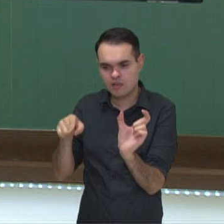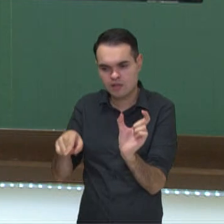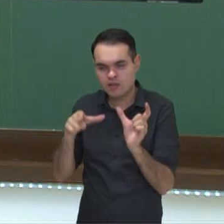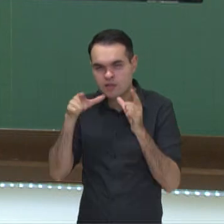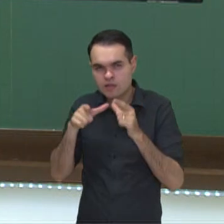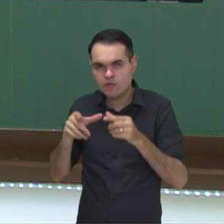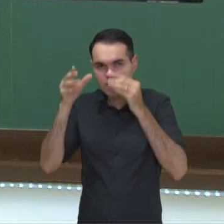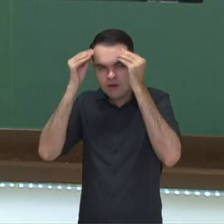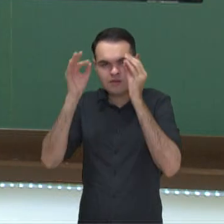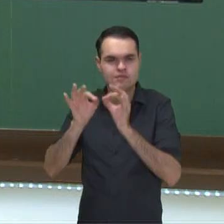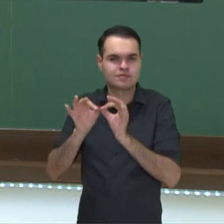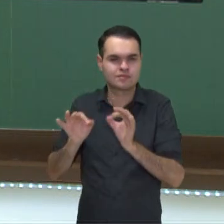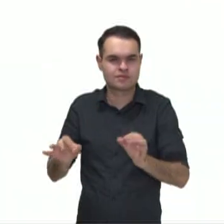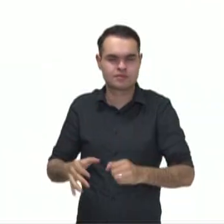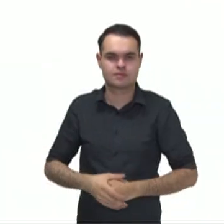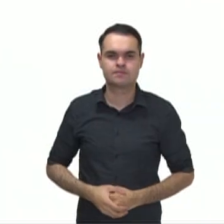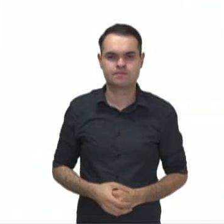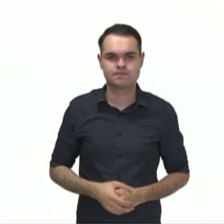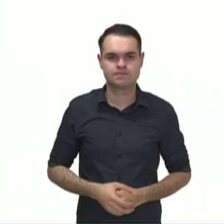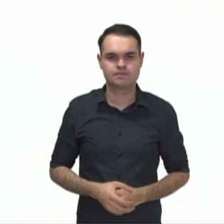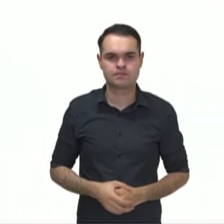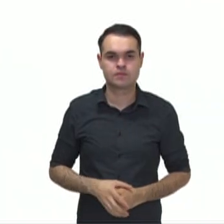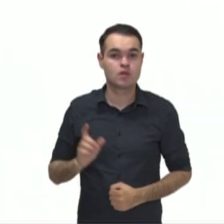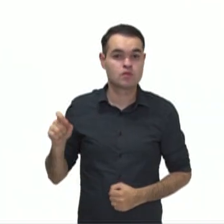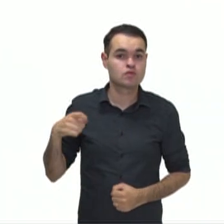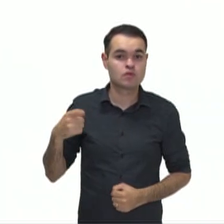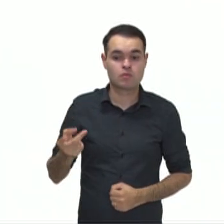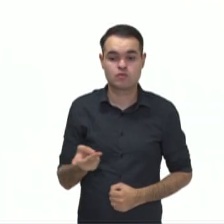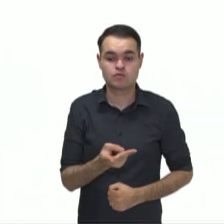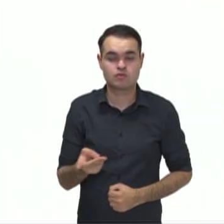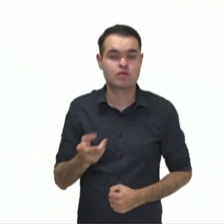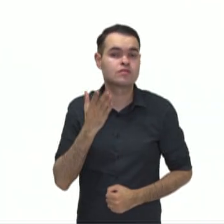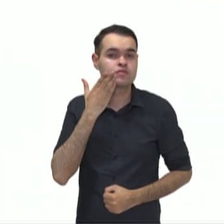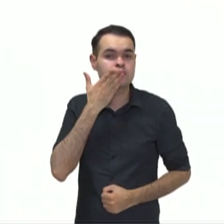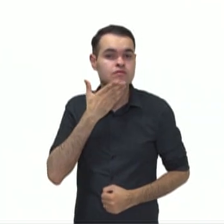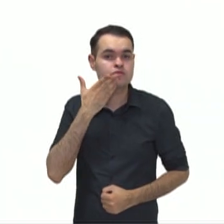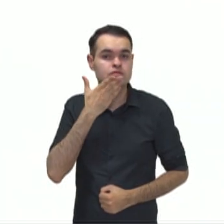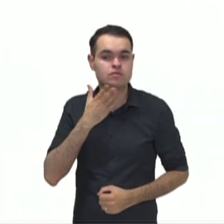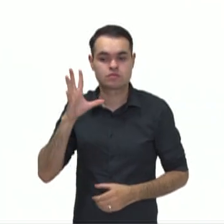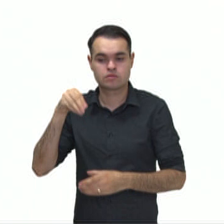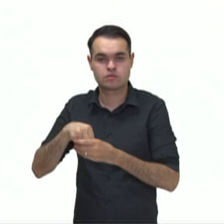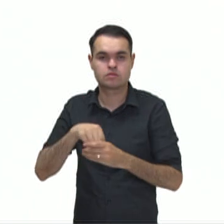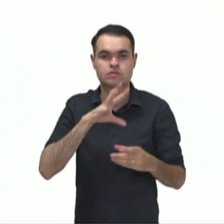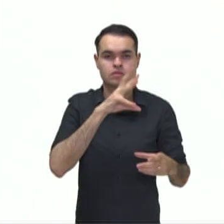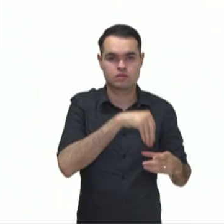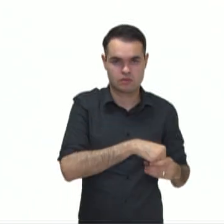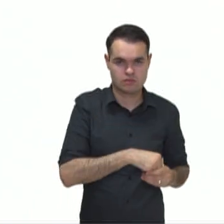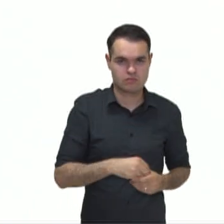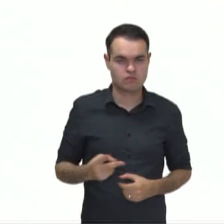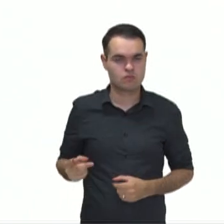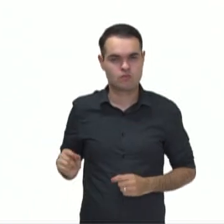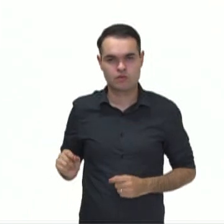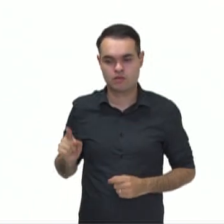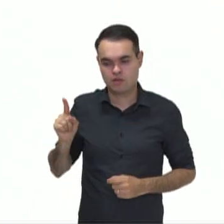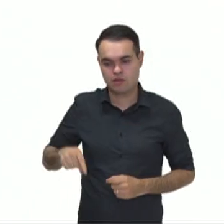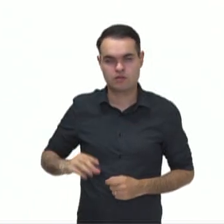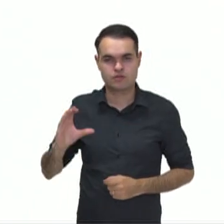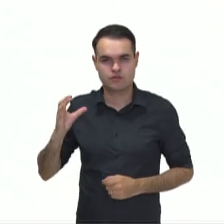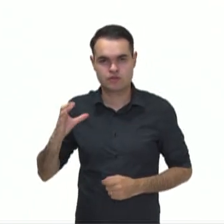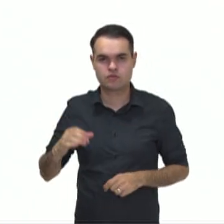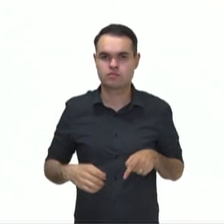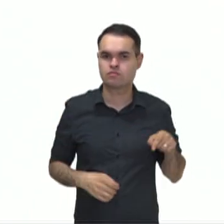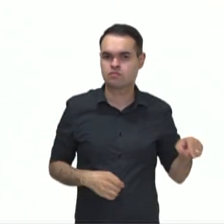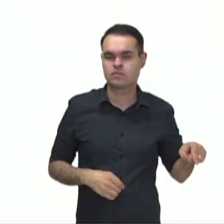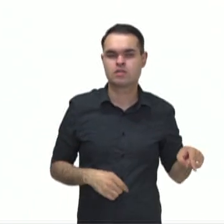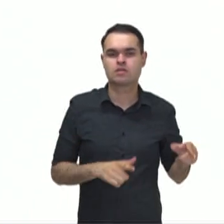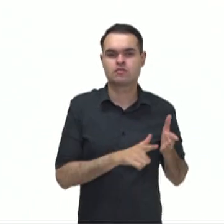simples. E falando sobre os dois discursos que compõem o texto didático científico, nós temos o discurso